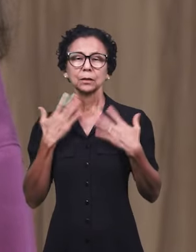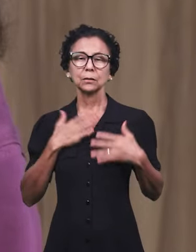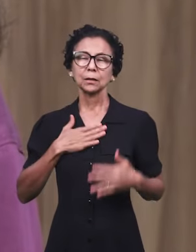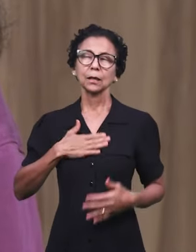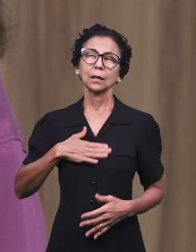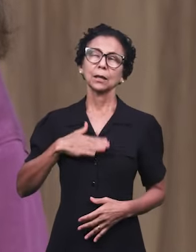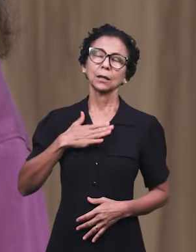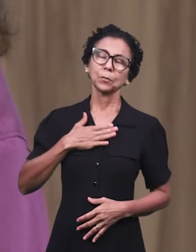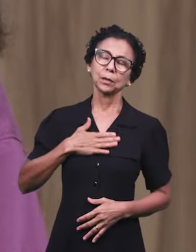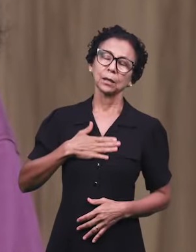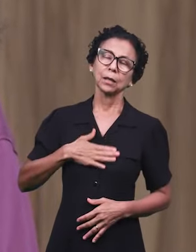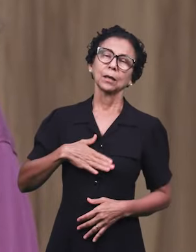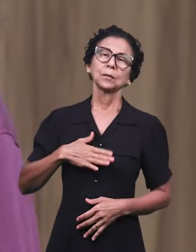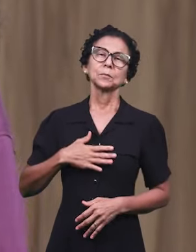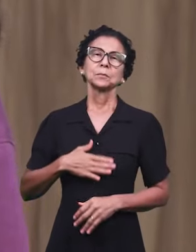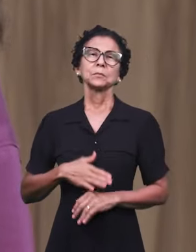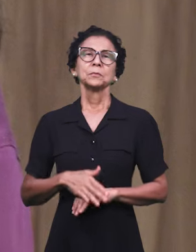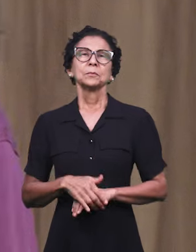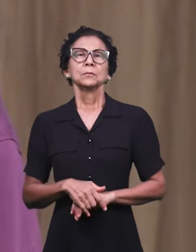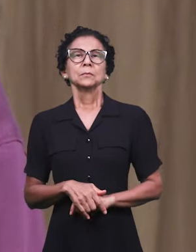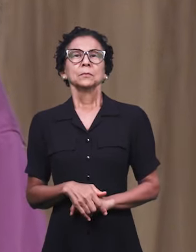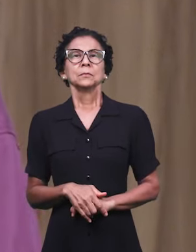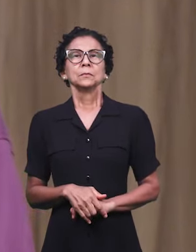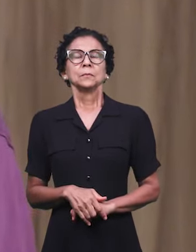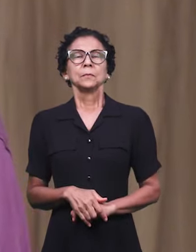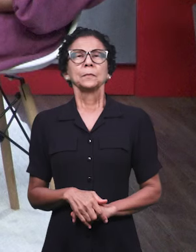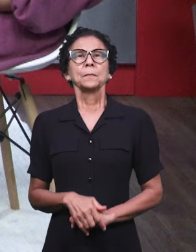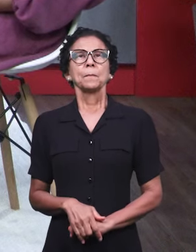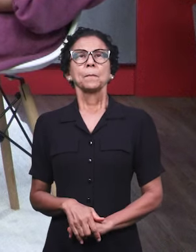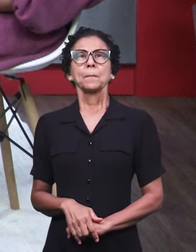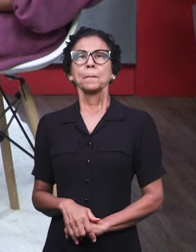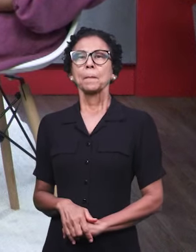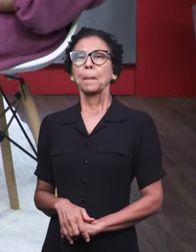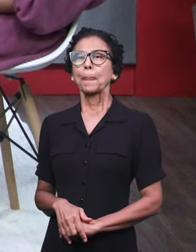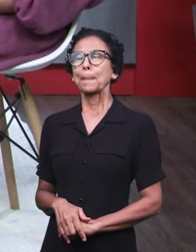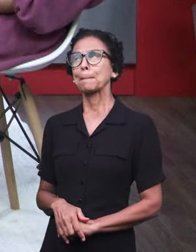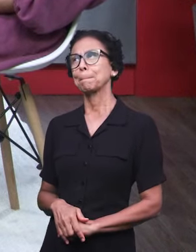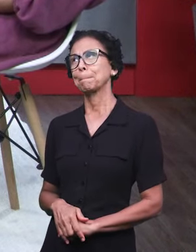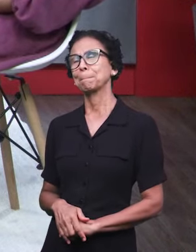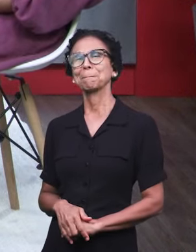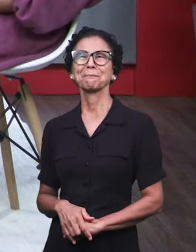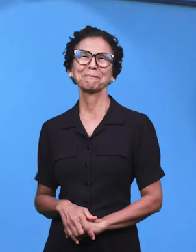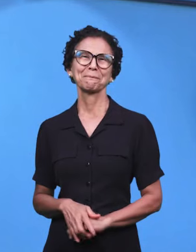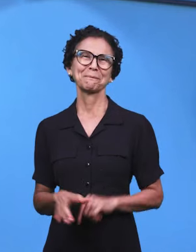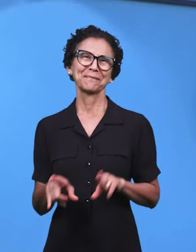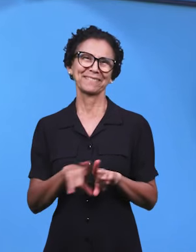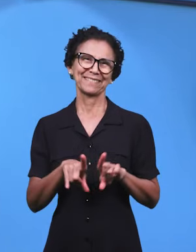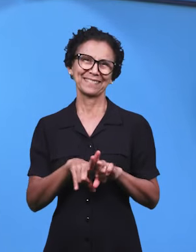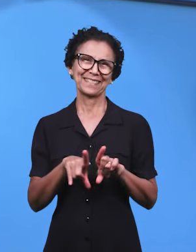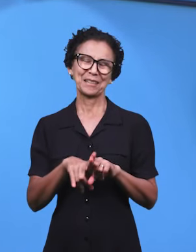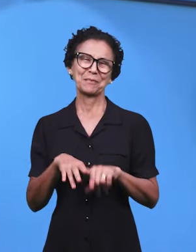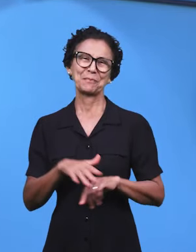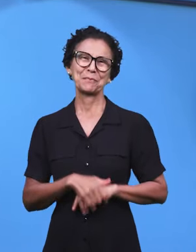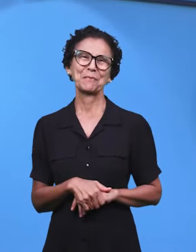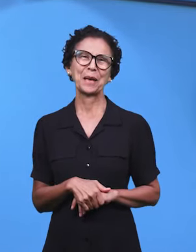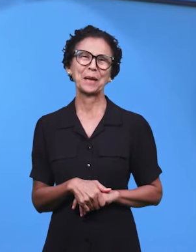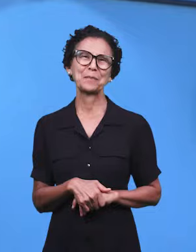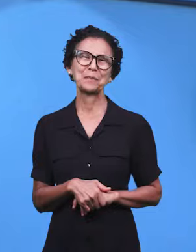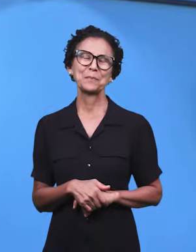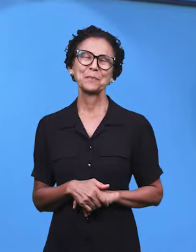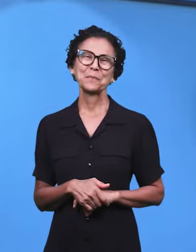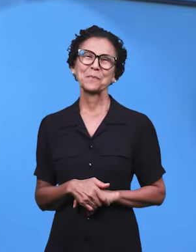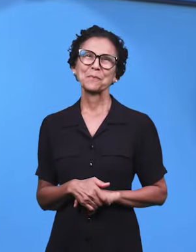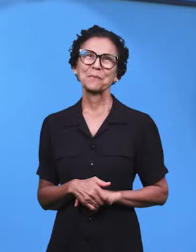um relaxamento, né, para que você fique mais tranquilo. E quanto a exercícios físicos, ajuda a reduzir